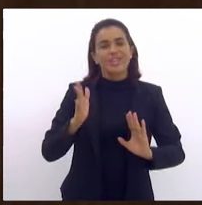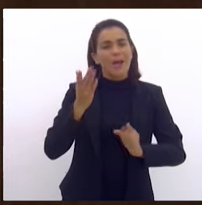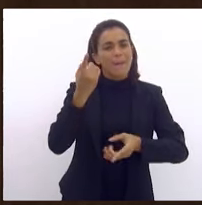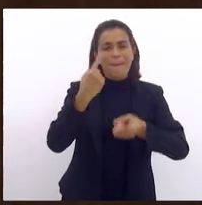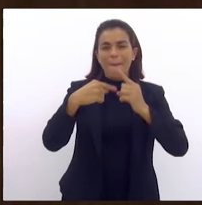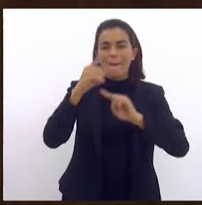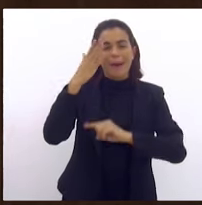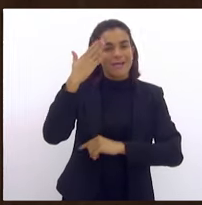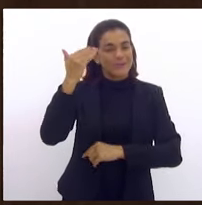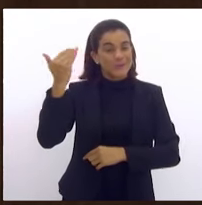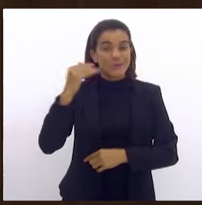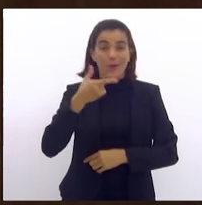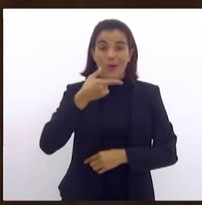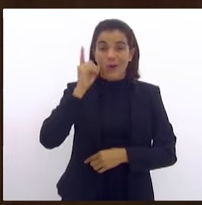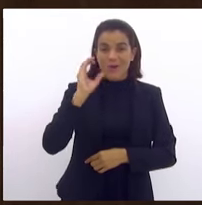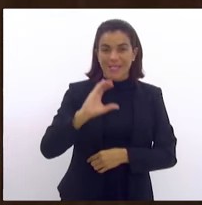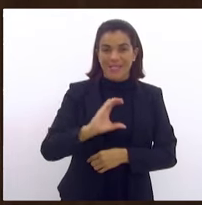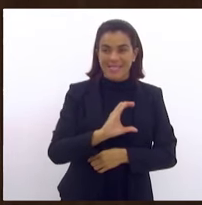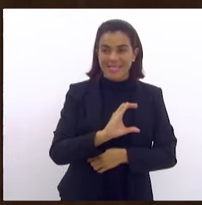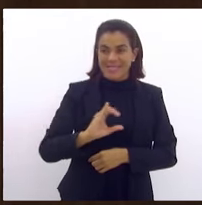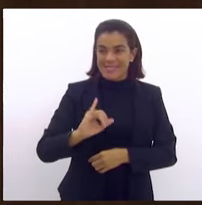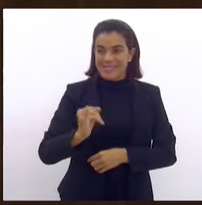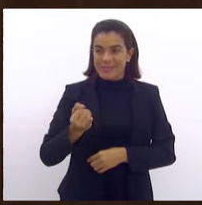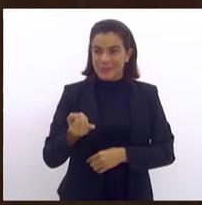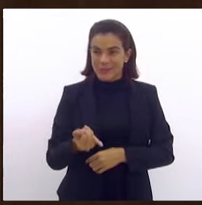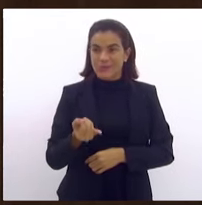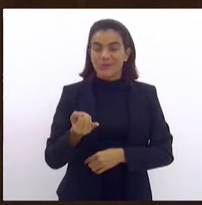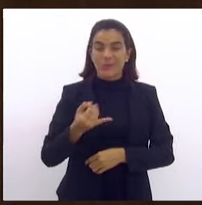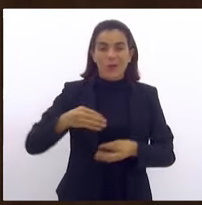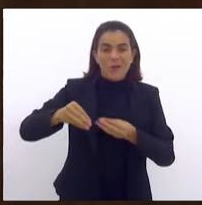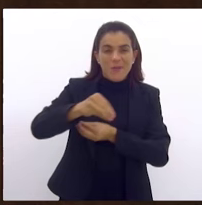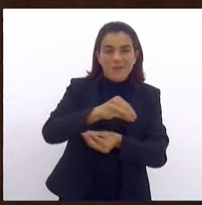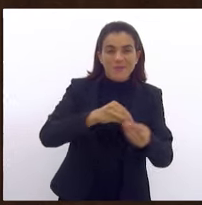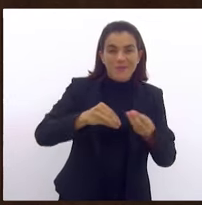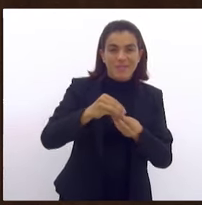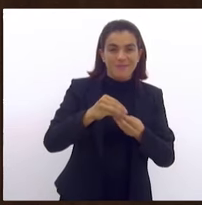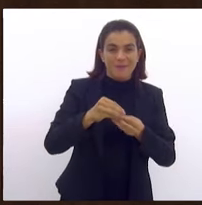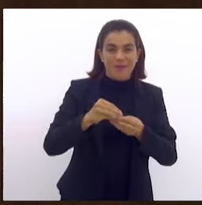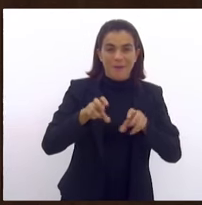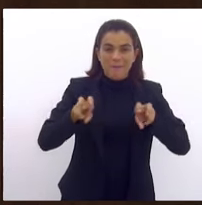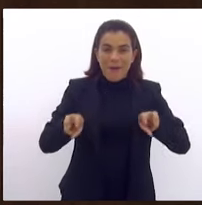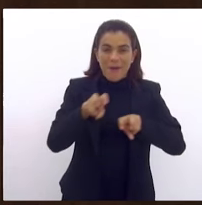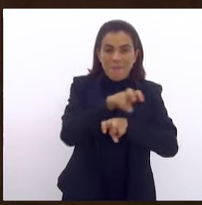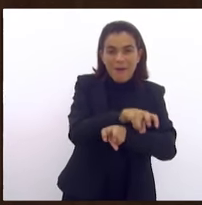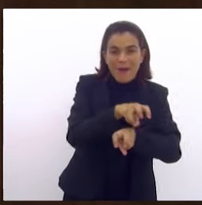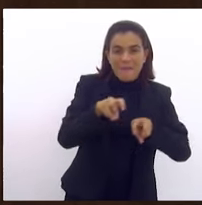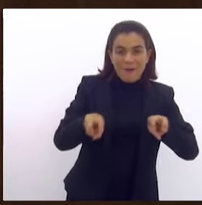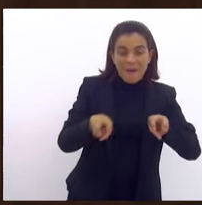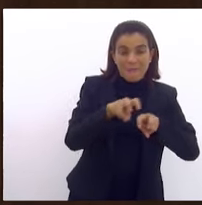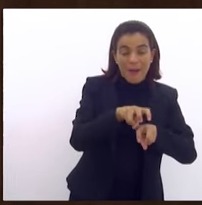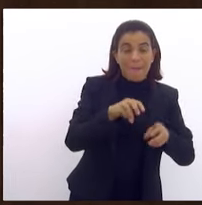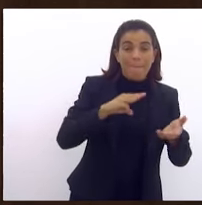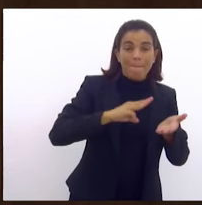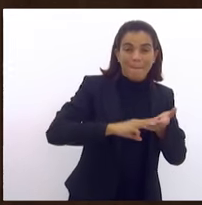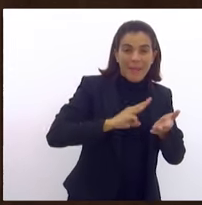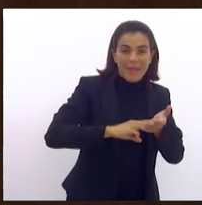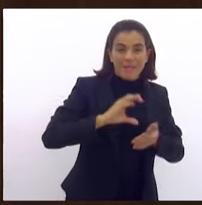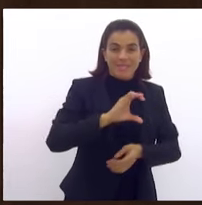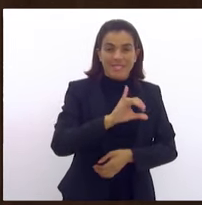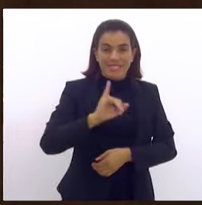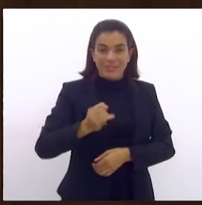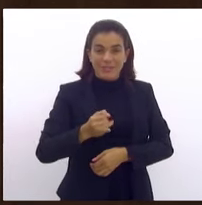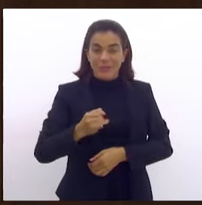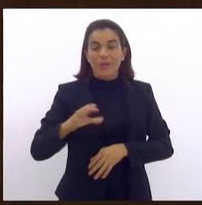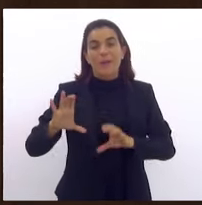sucesso. Ontem na CCJ, foi uma CCJ mista, onde nós tivemos os membros da CCJ, também os membros da